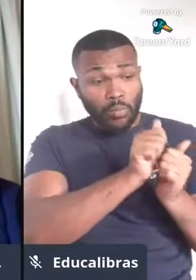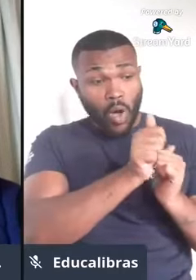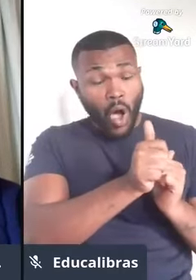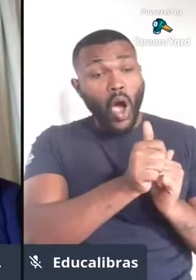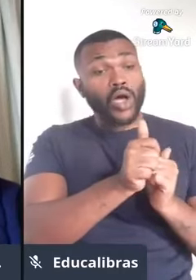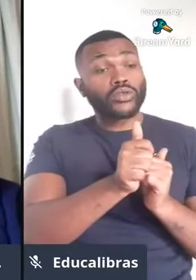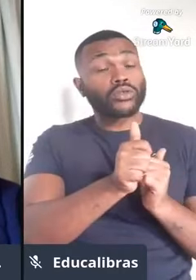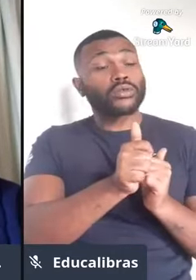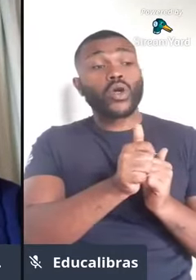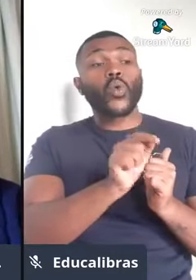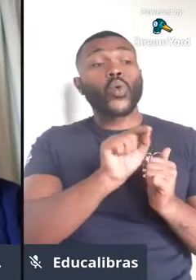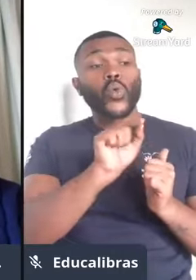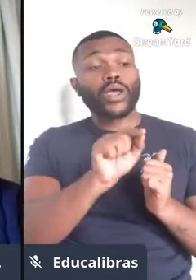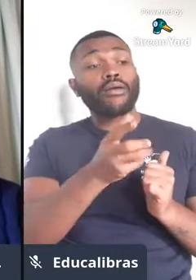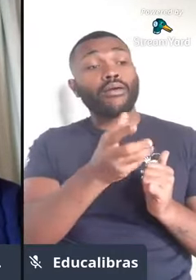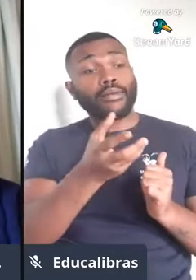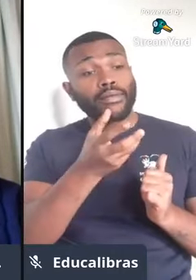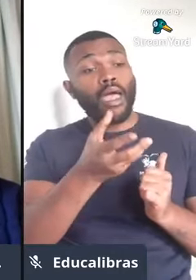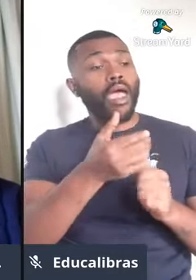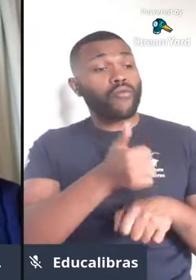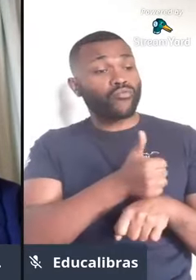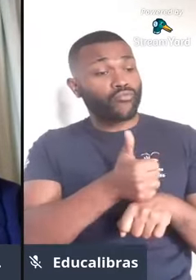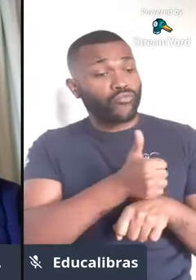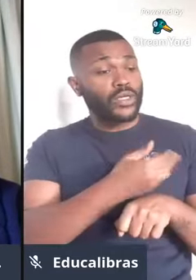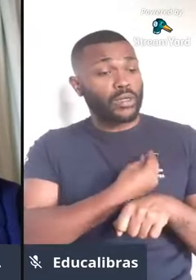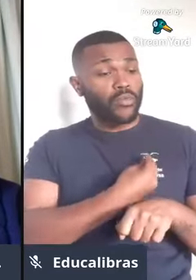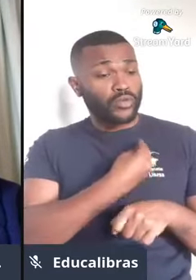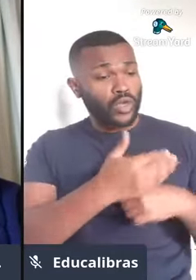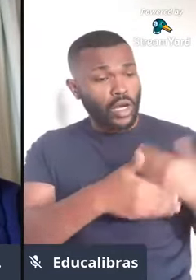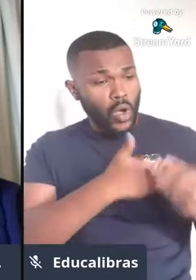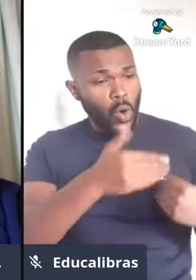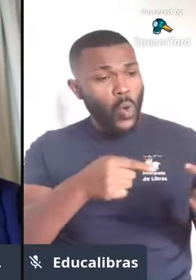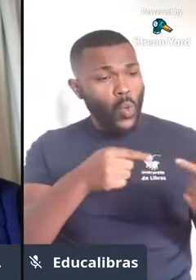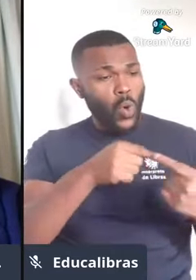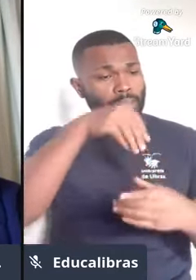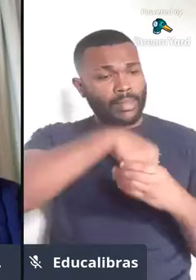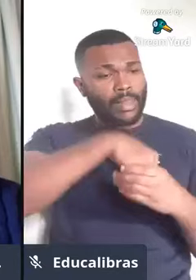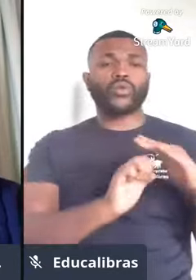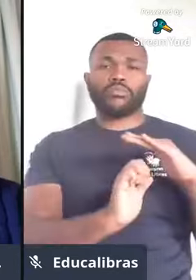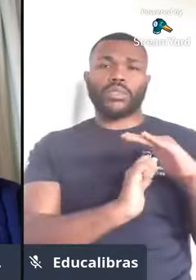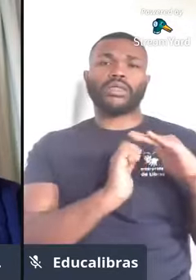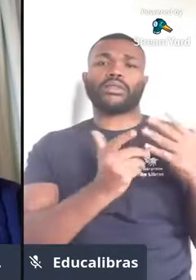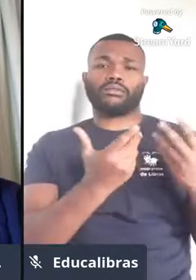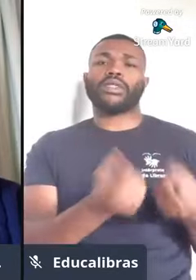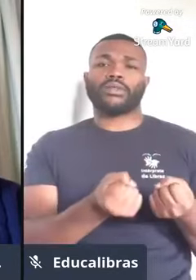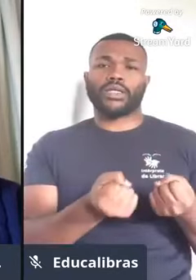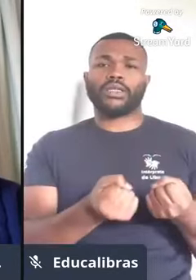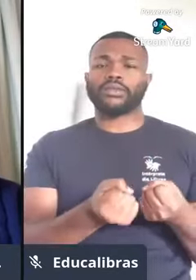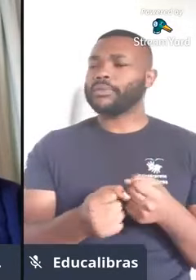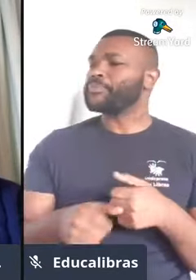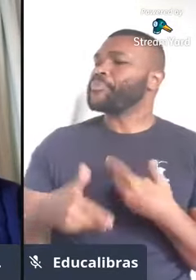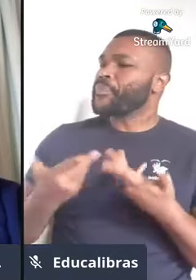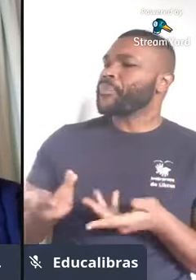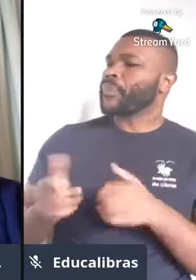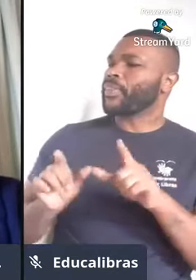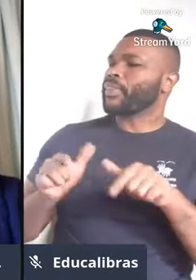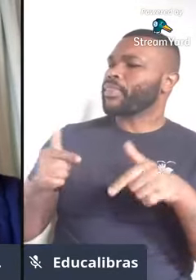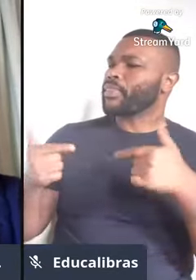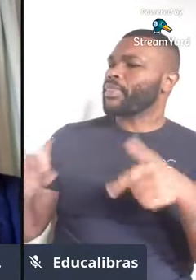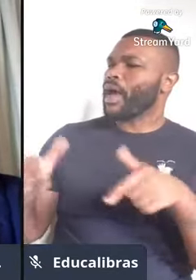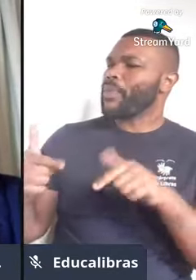de desenvolvimento de uma carreira profissional dentro da empresa. E o teletrabalho, que agora o